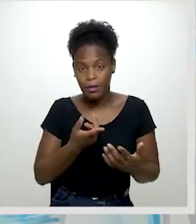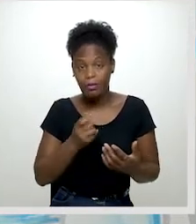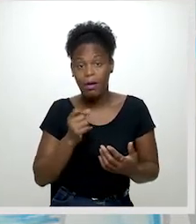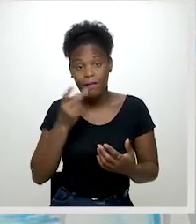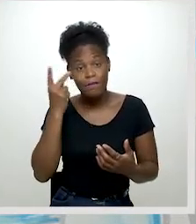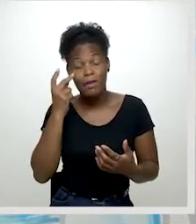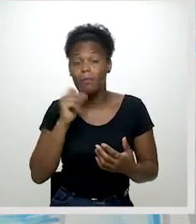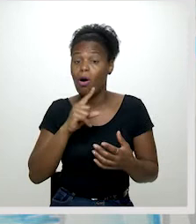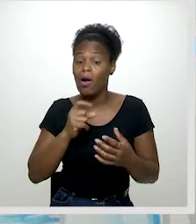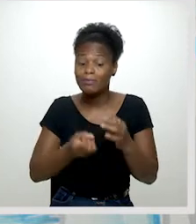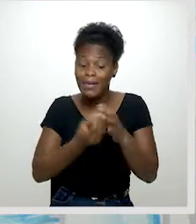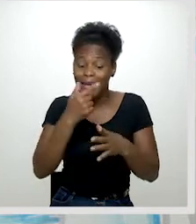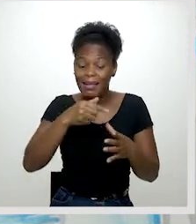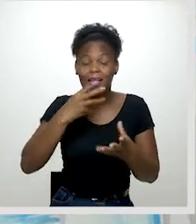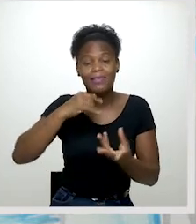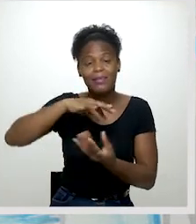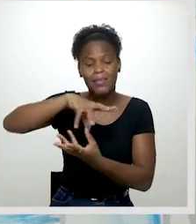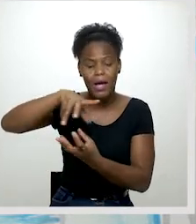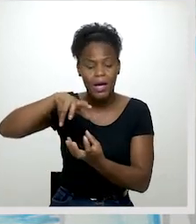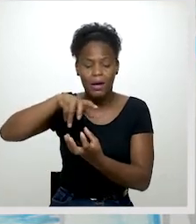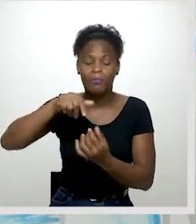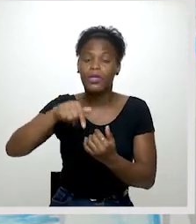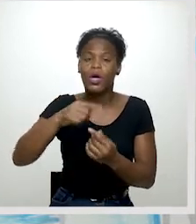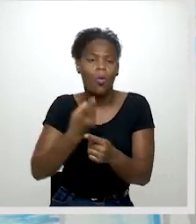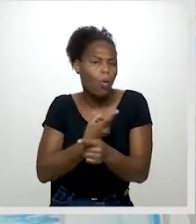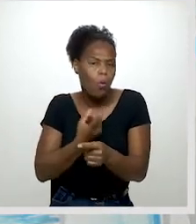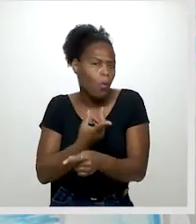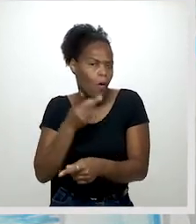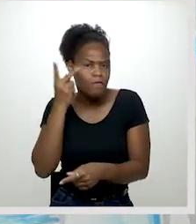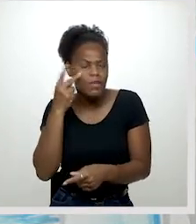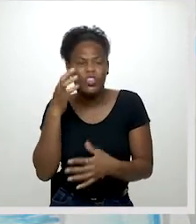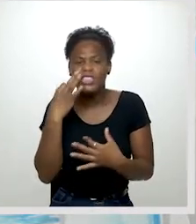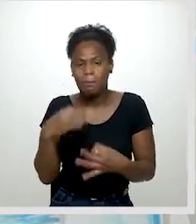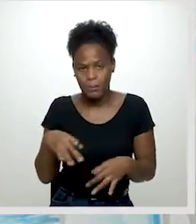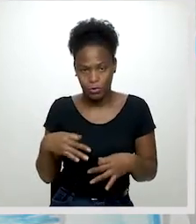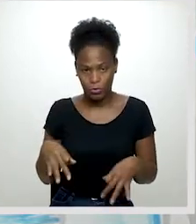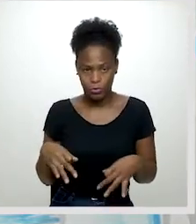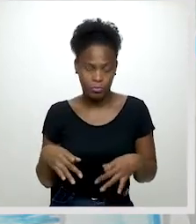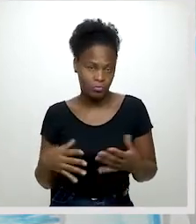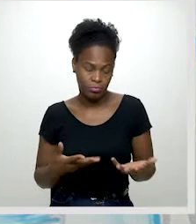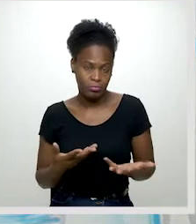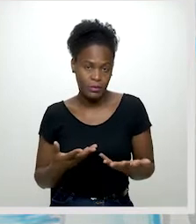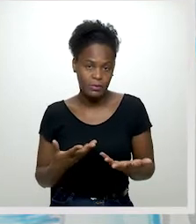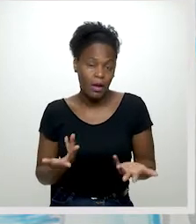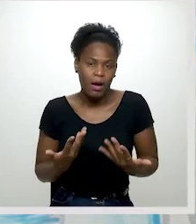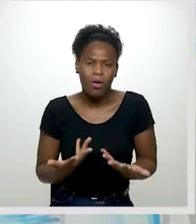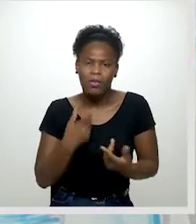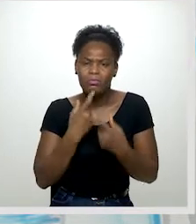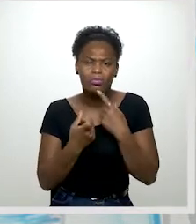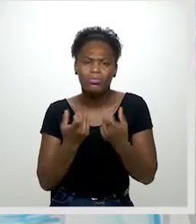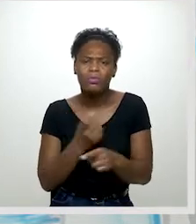poderia ter surgido na Terra através de seres vivos simples. Por